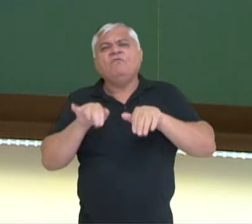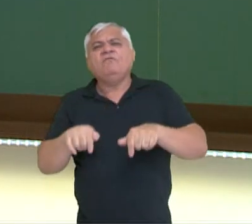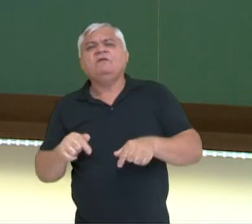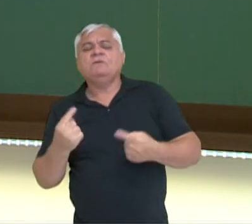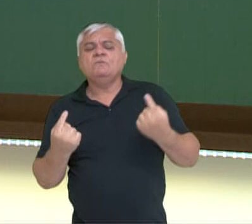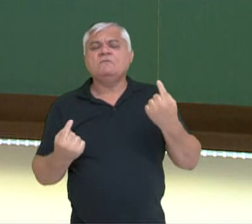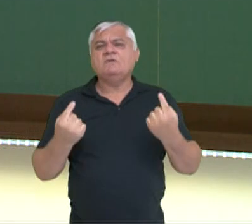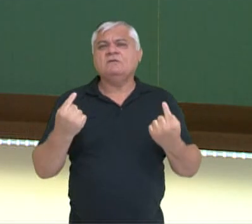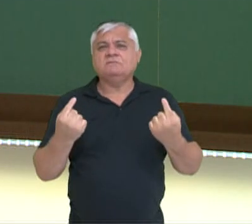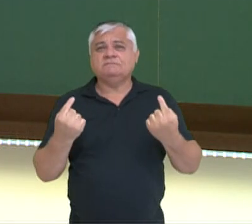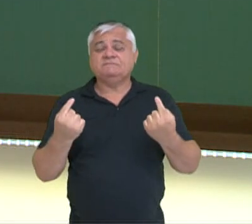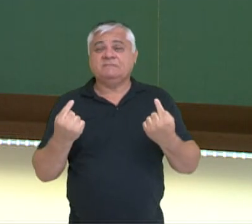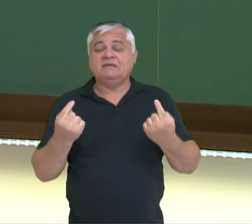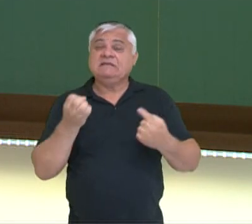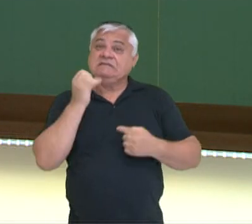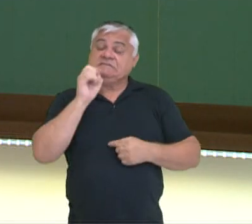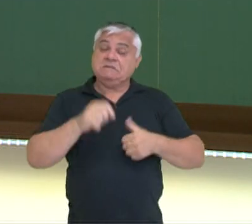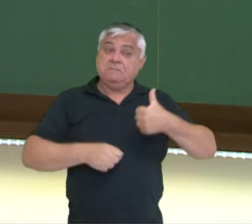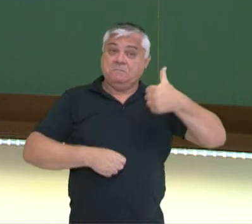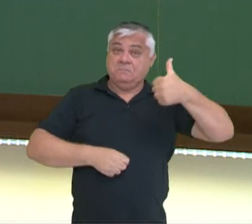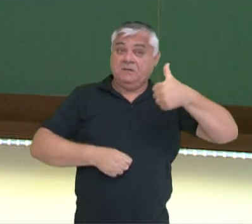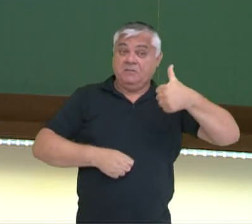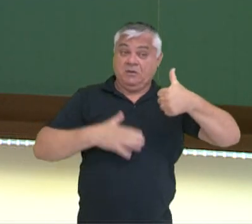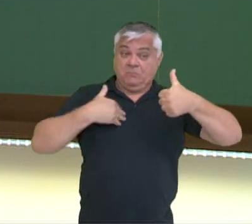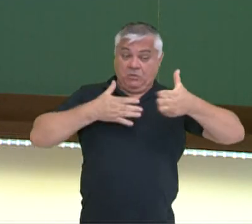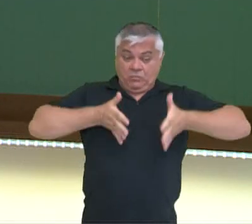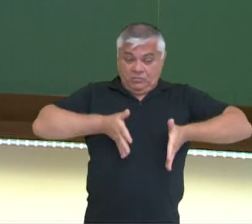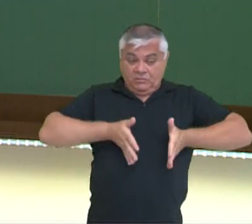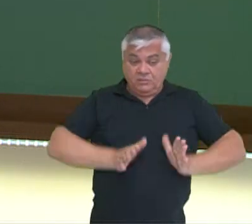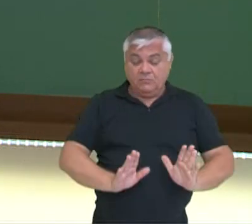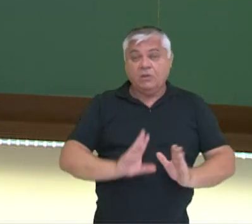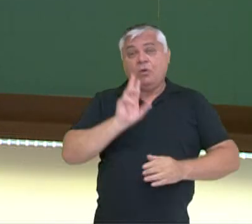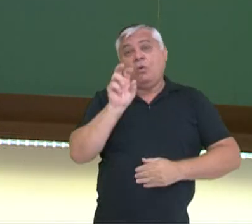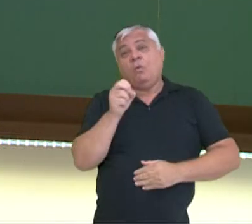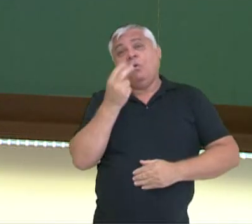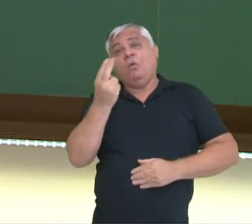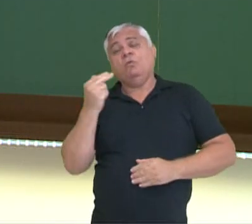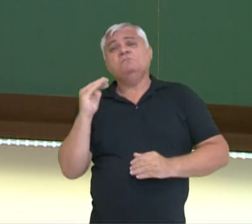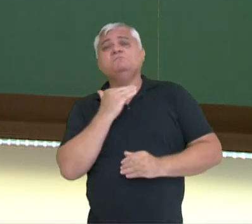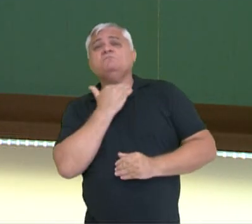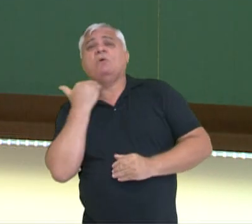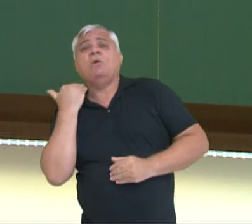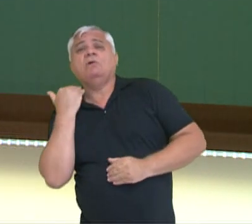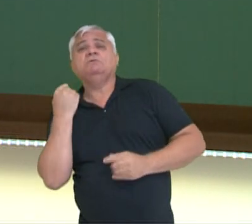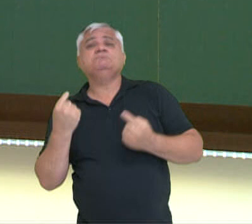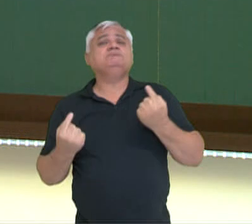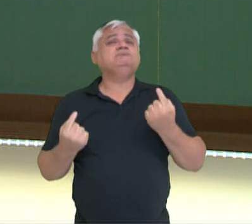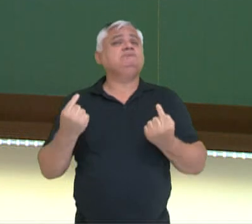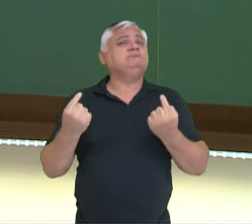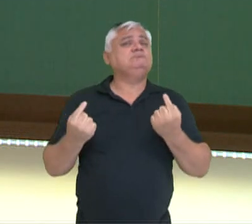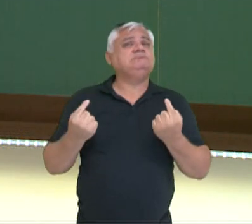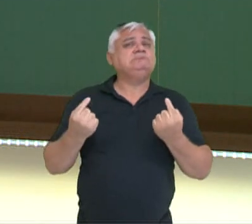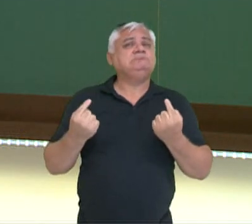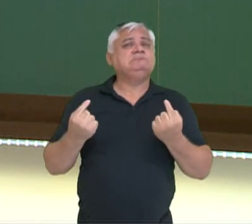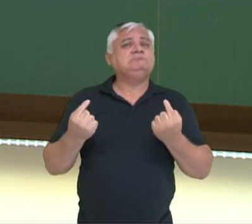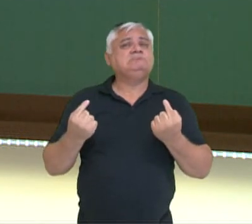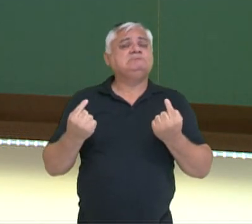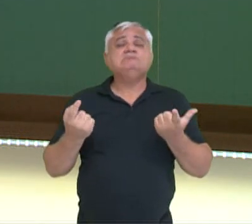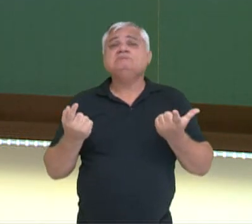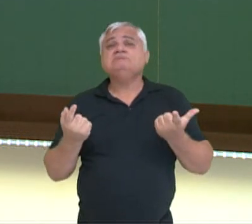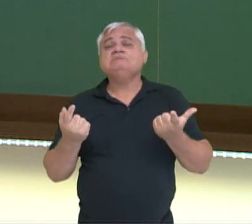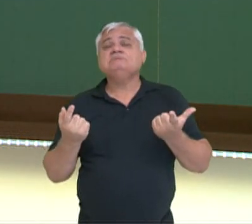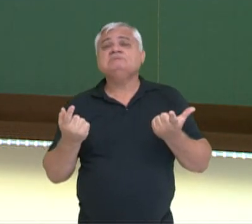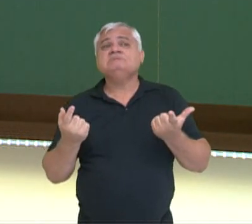é, se poria em primeiro lugar o meu nascimento ou a minha morte. Qual é a